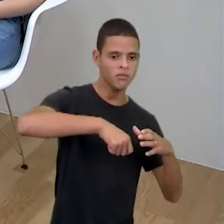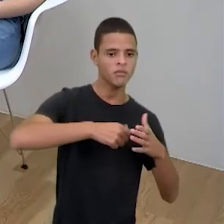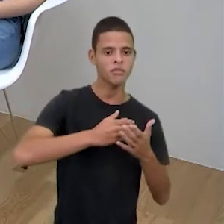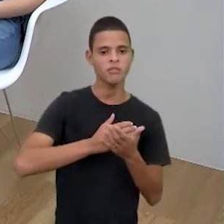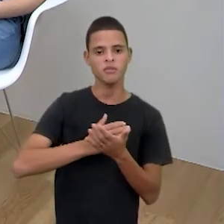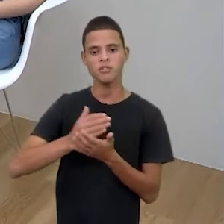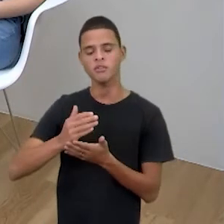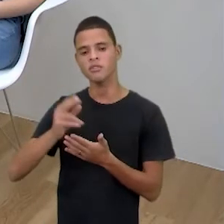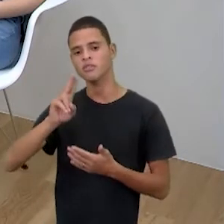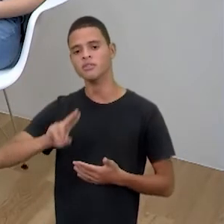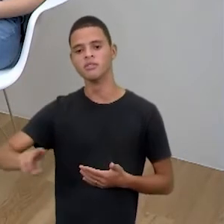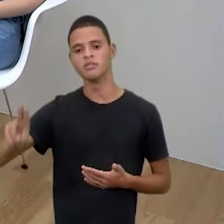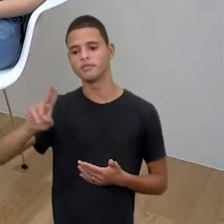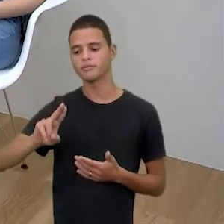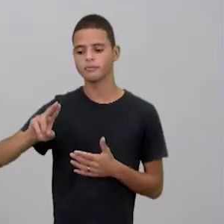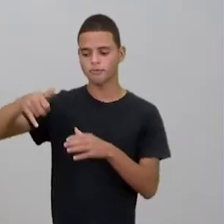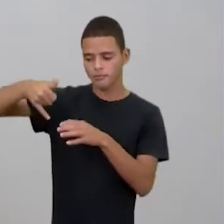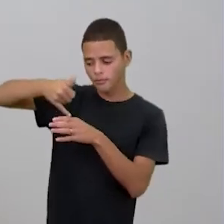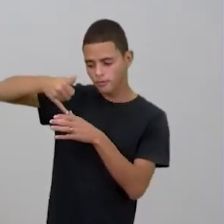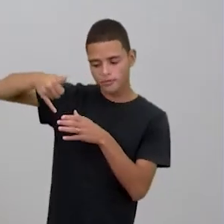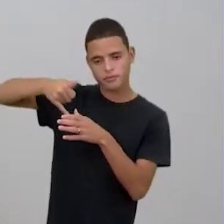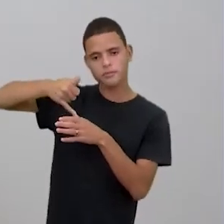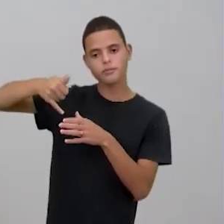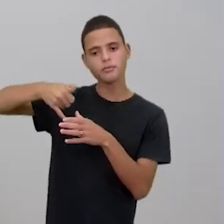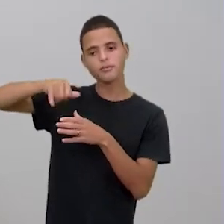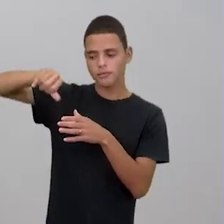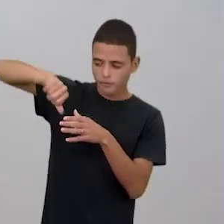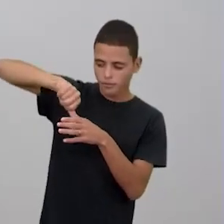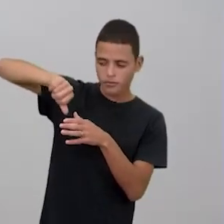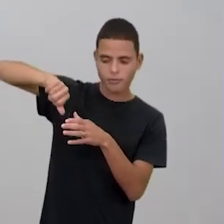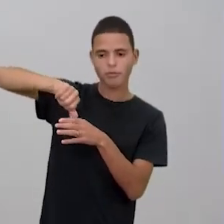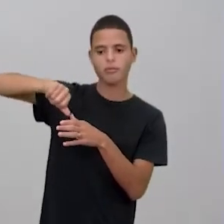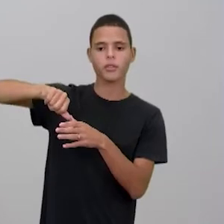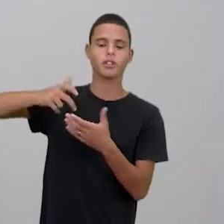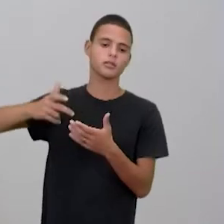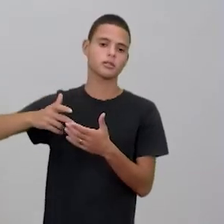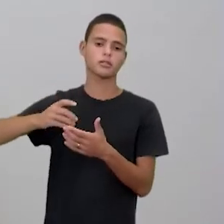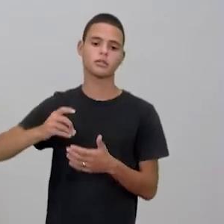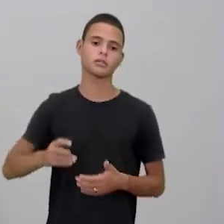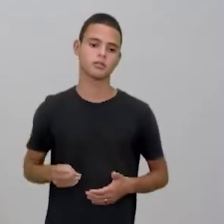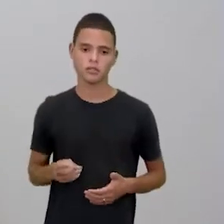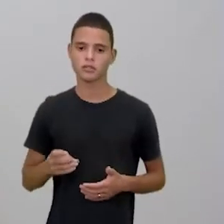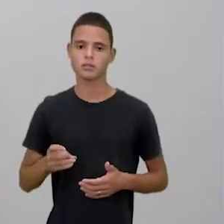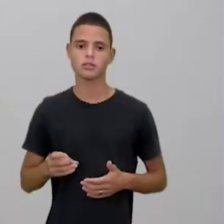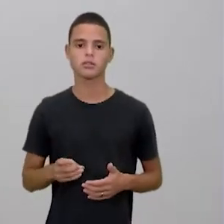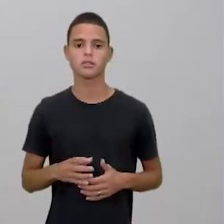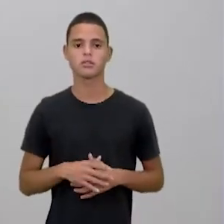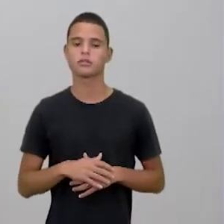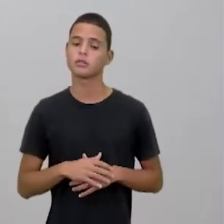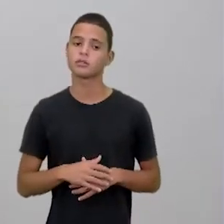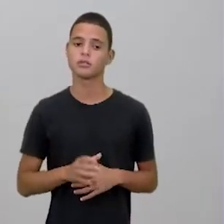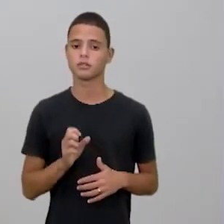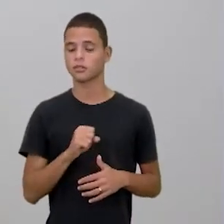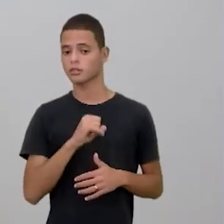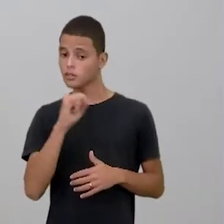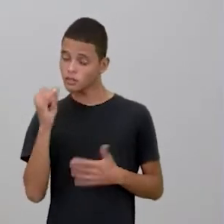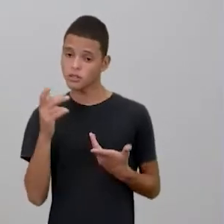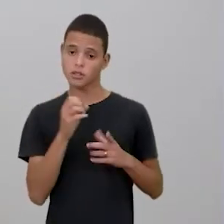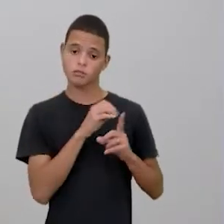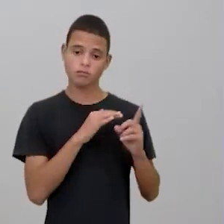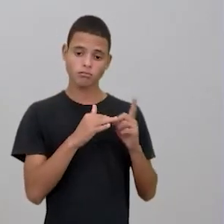de você planejar esses recursos é se você tiver o controle tecnológico da produtividade deles, da produção deles.